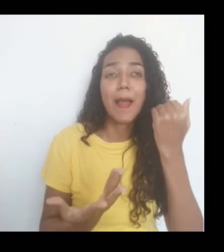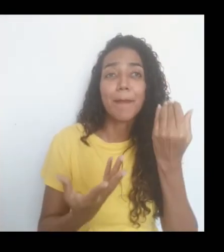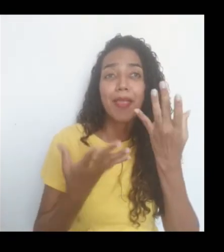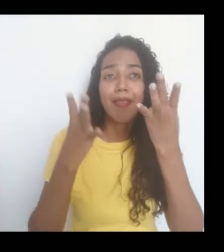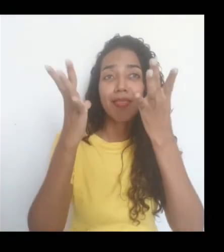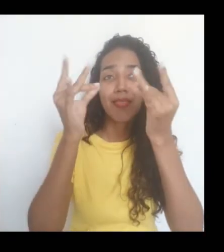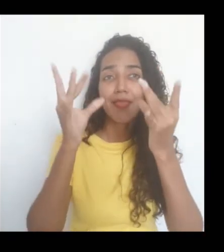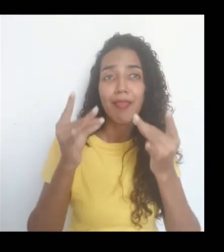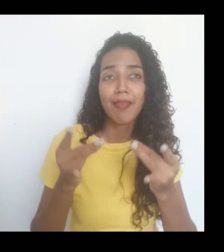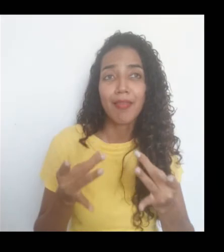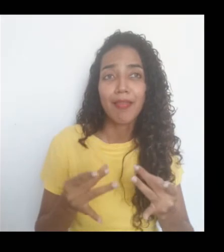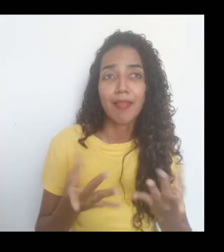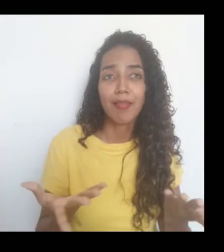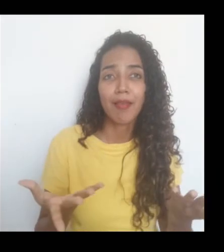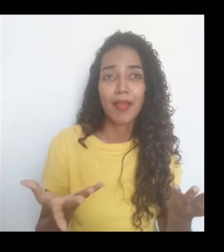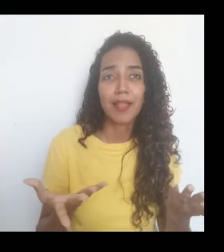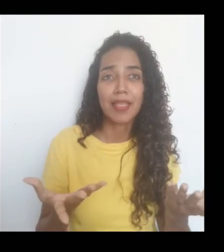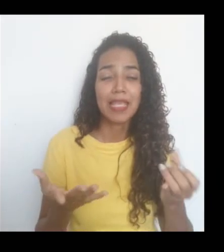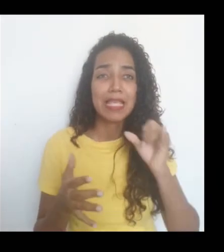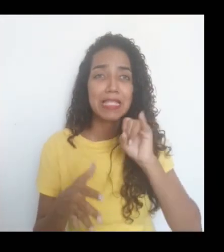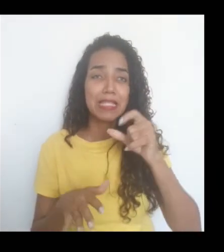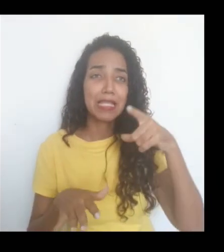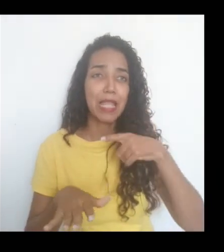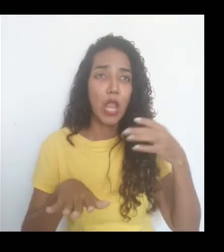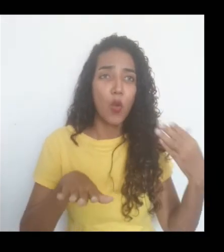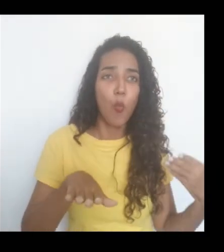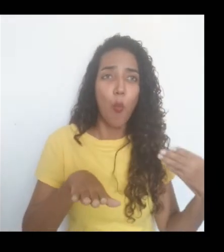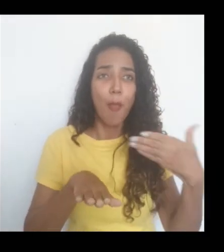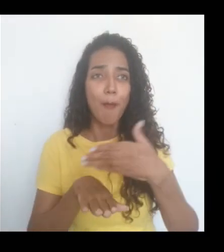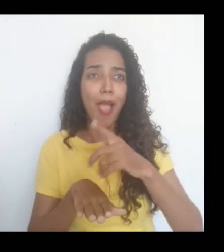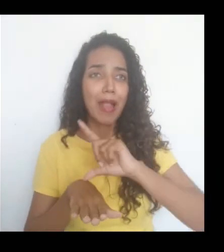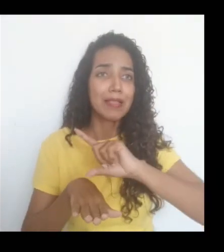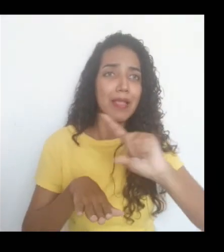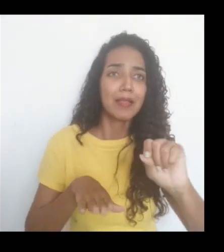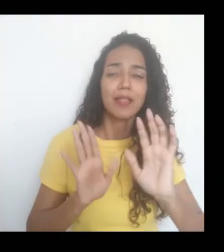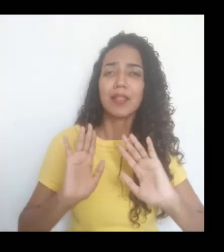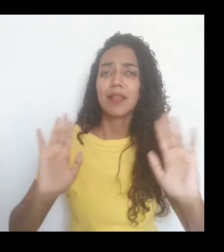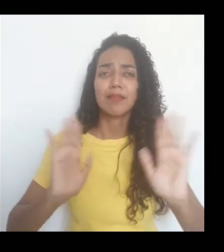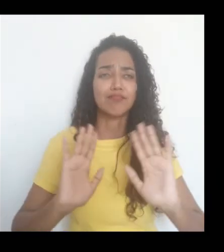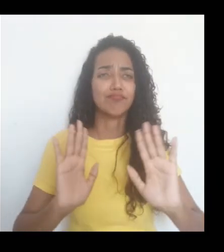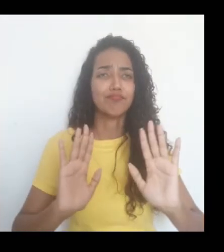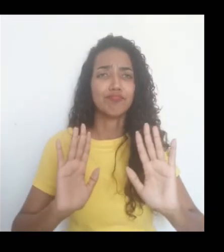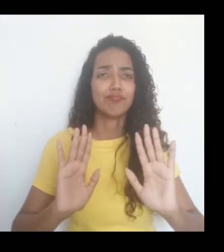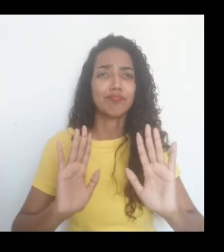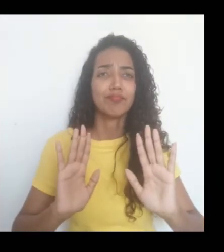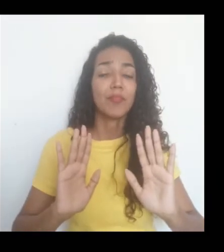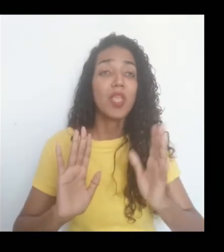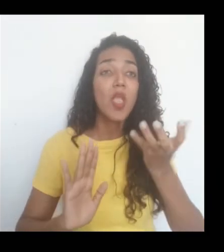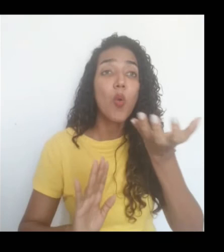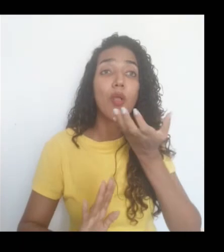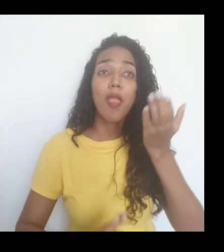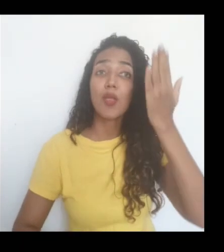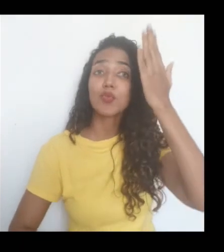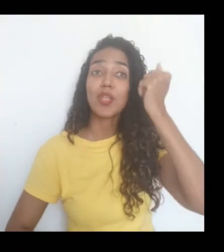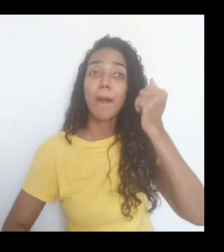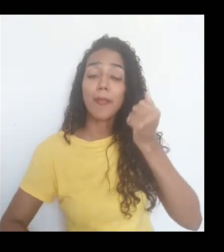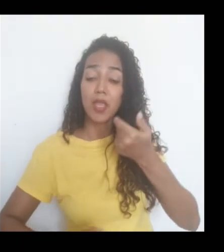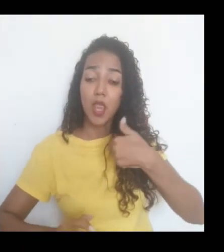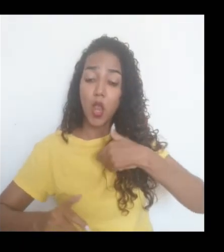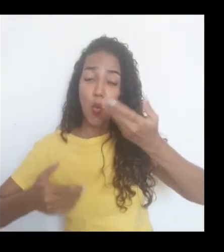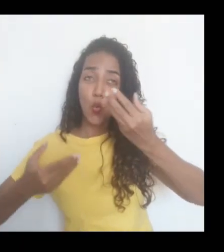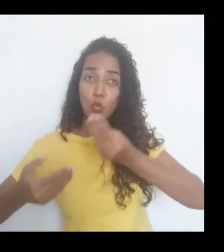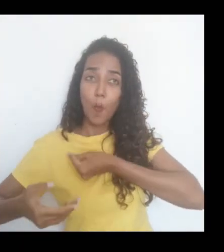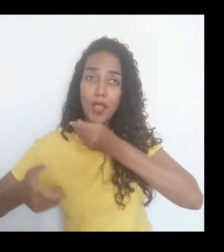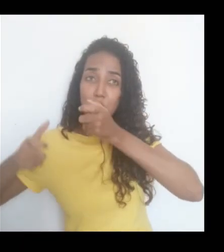não. Nesse caso aqui eu não estou interessado. Eu estou interessado em saber como é que eu faço para sair daqui, por exemplo,